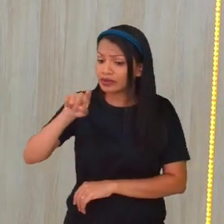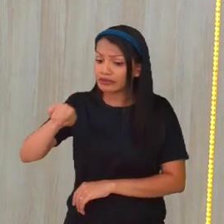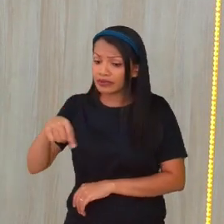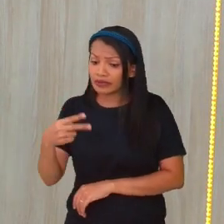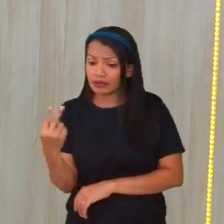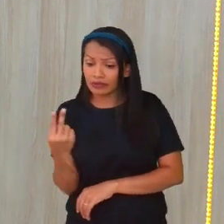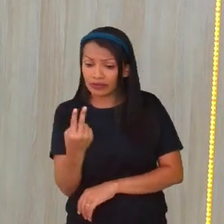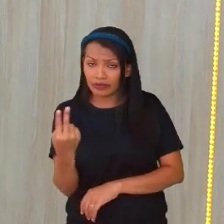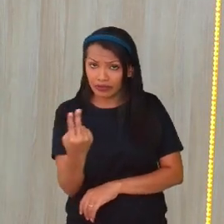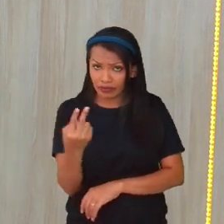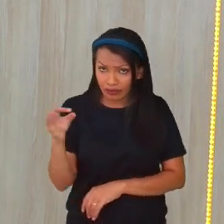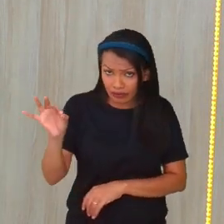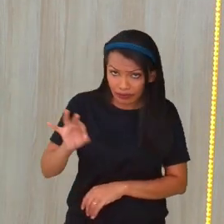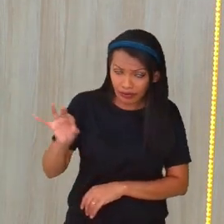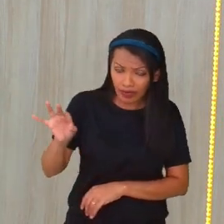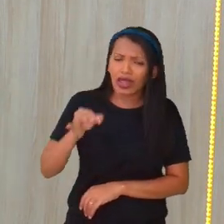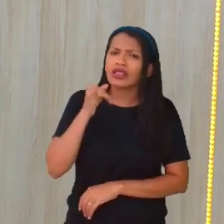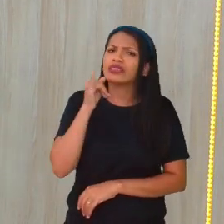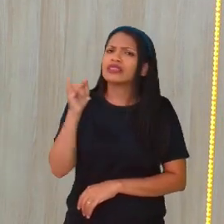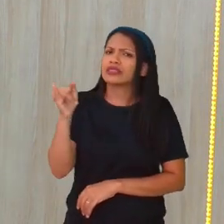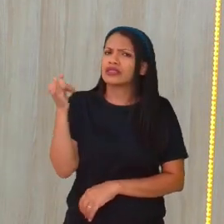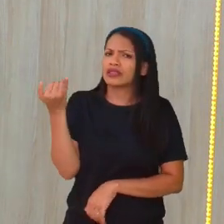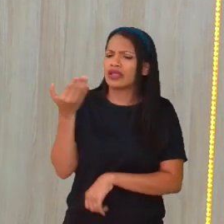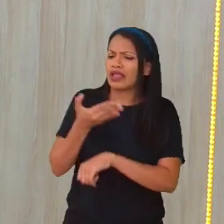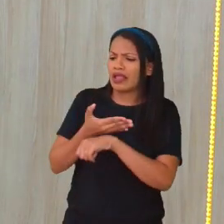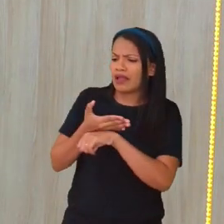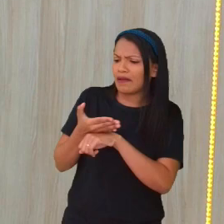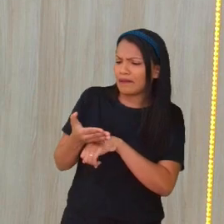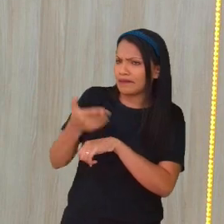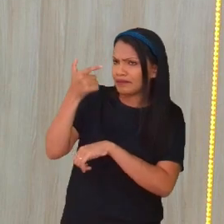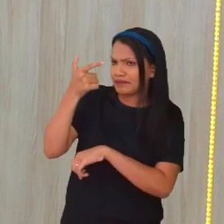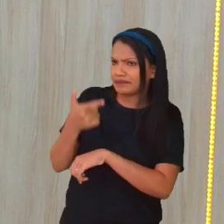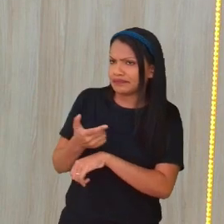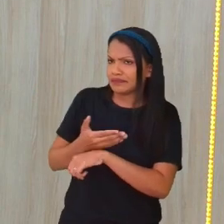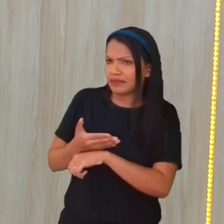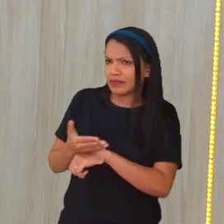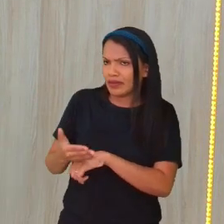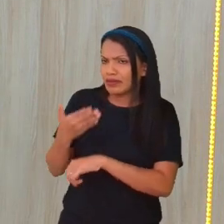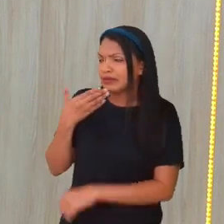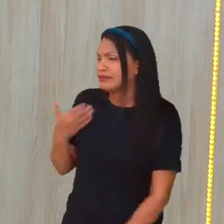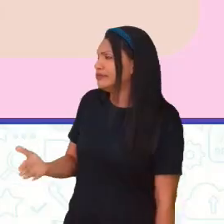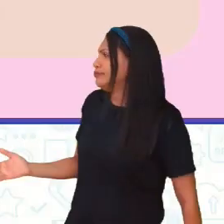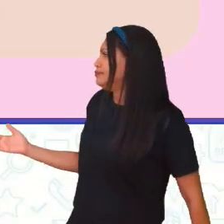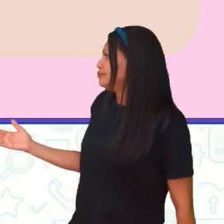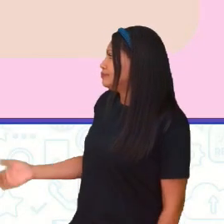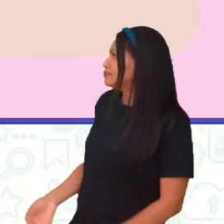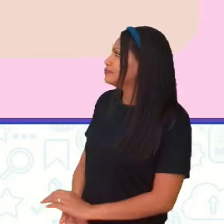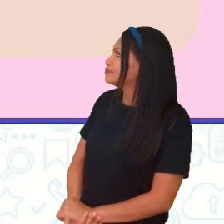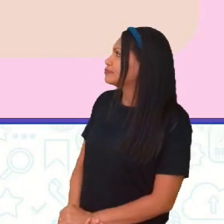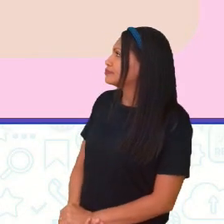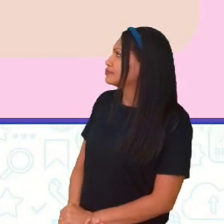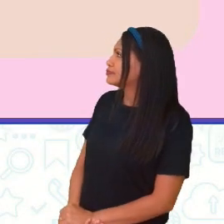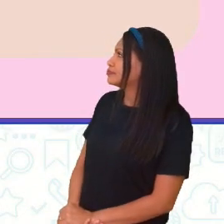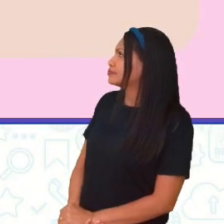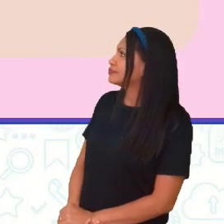45,22 se declaravam branca. Aqui é a amostragem, tá, pessoal? E aqui